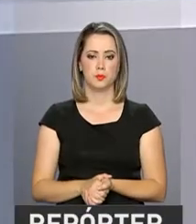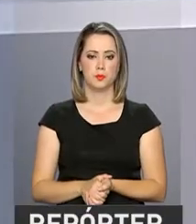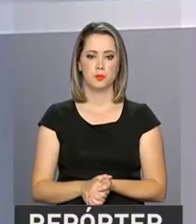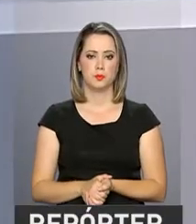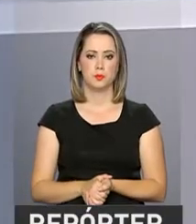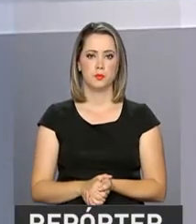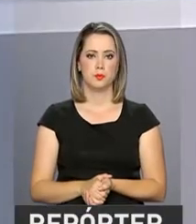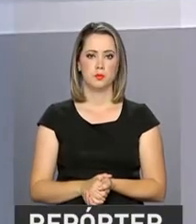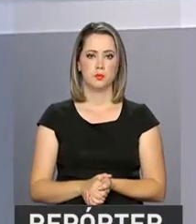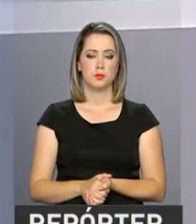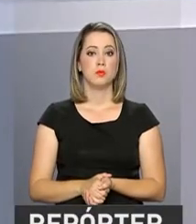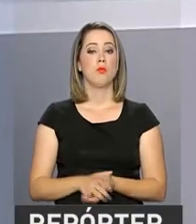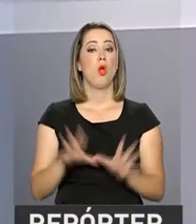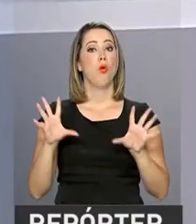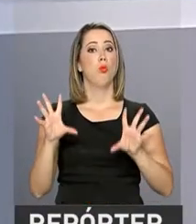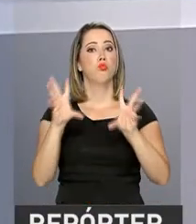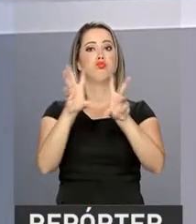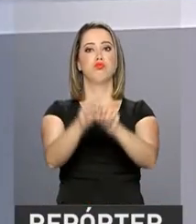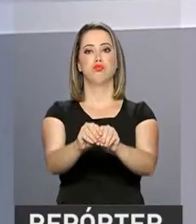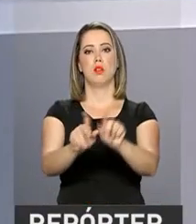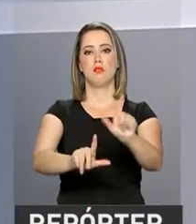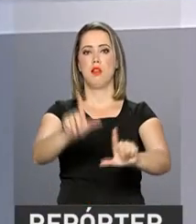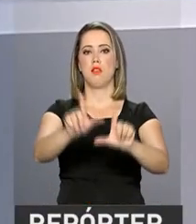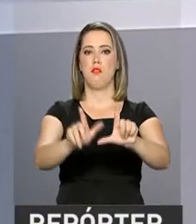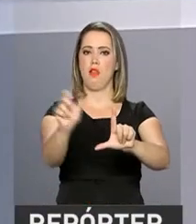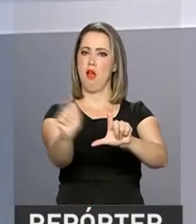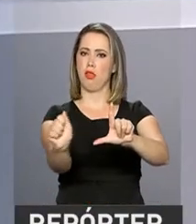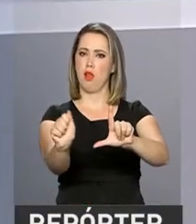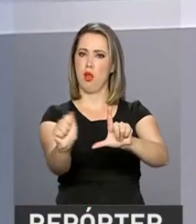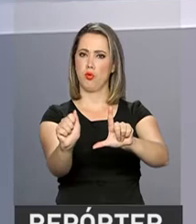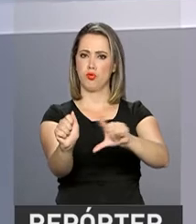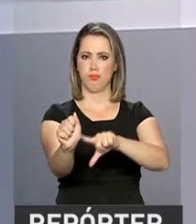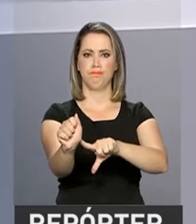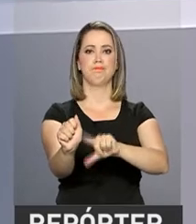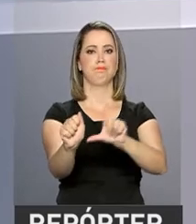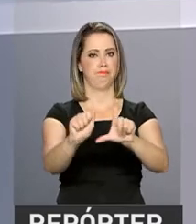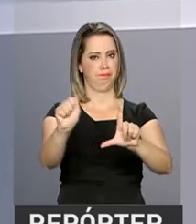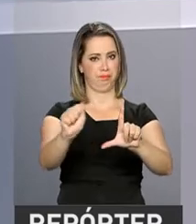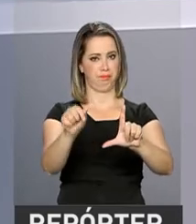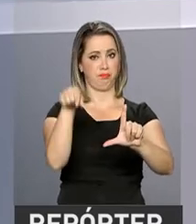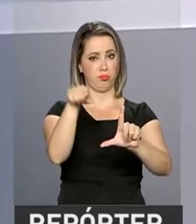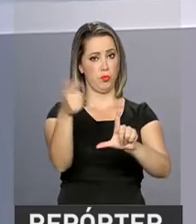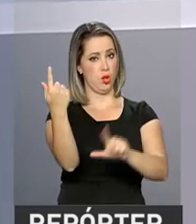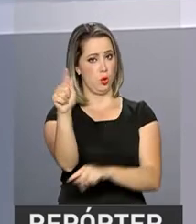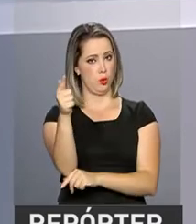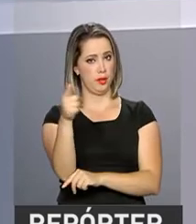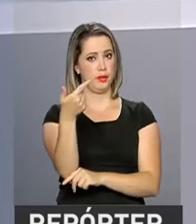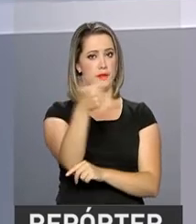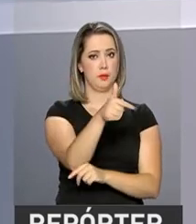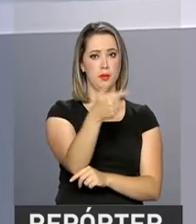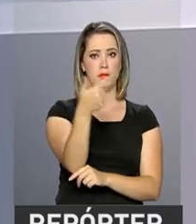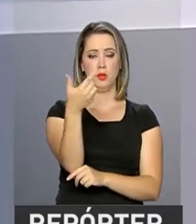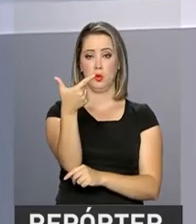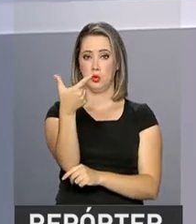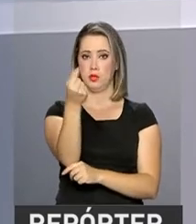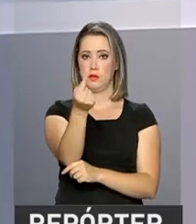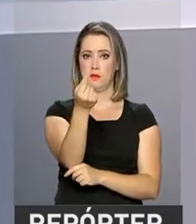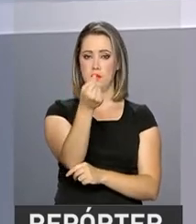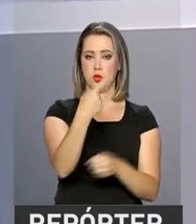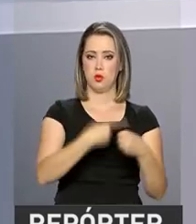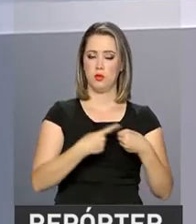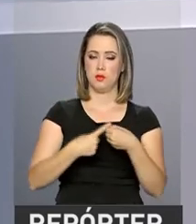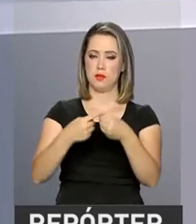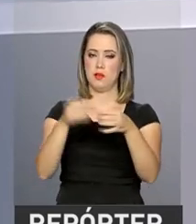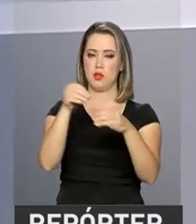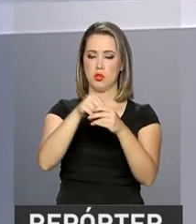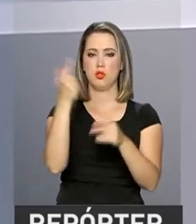desligamento da tv analógica na cidade de goiânia e em mais 28 municípios do estado de goiás será à meia noite desta